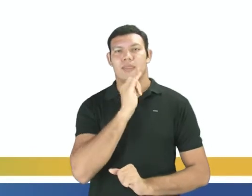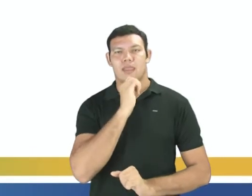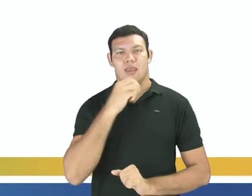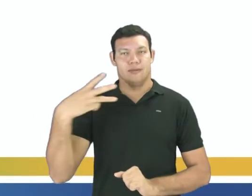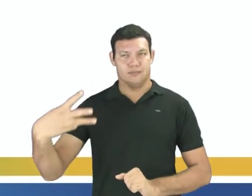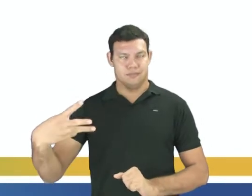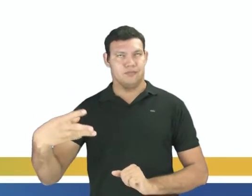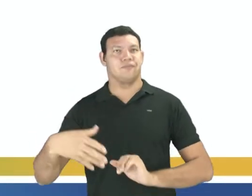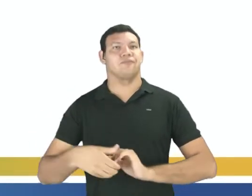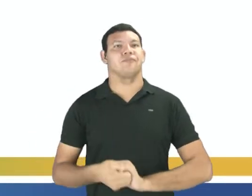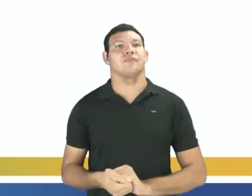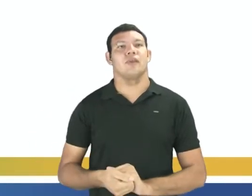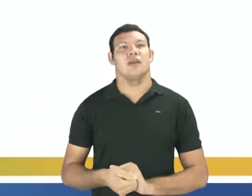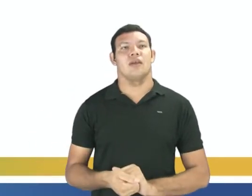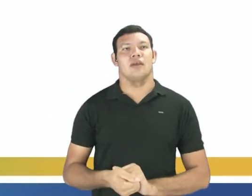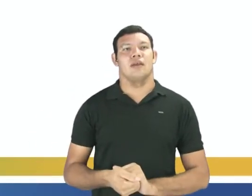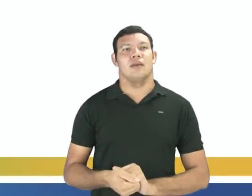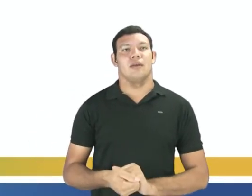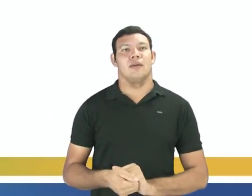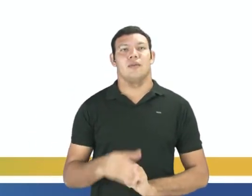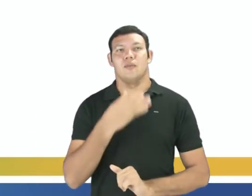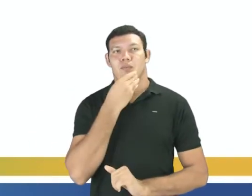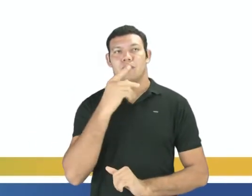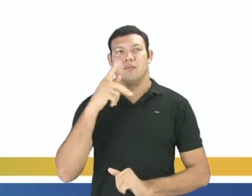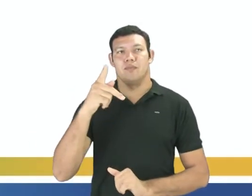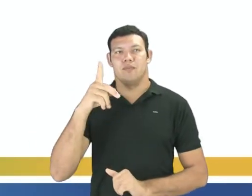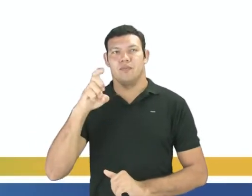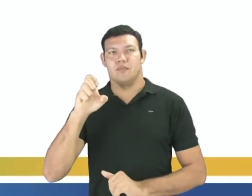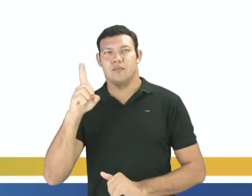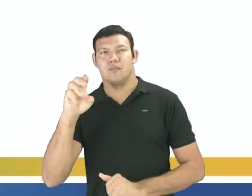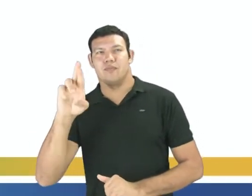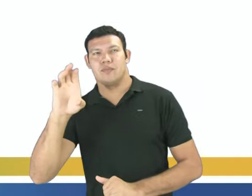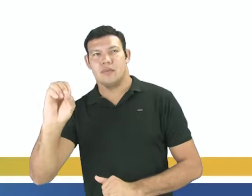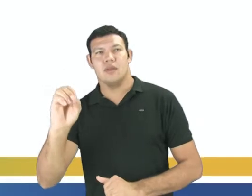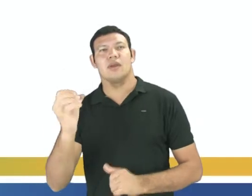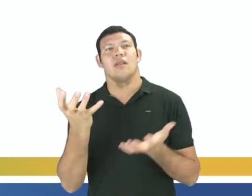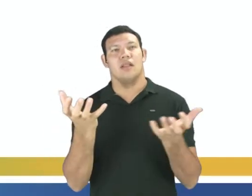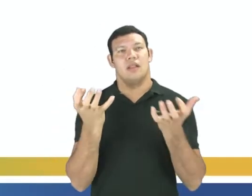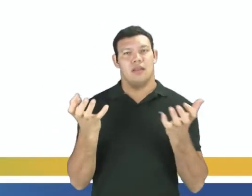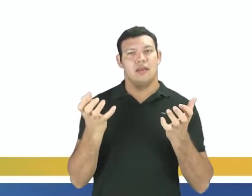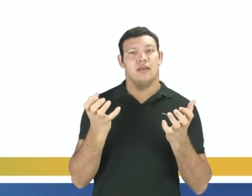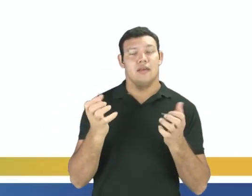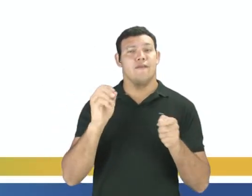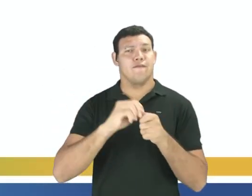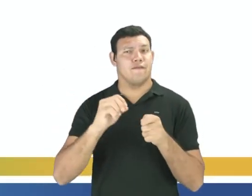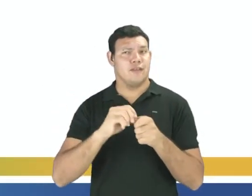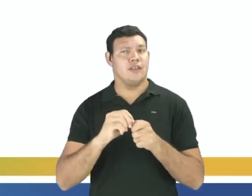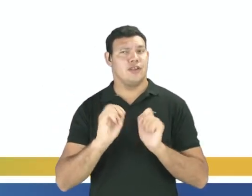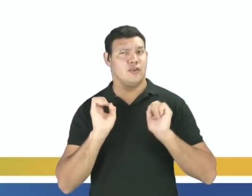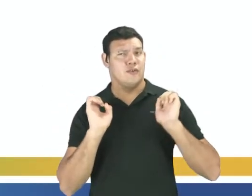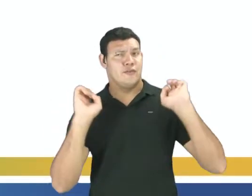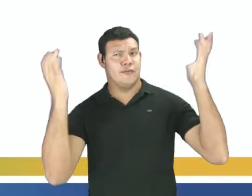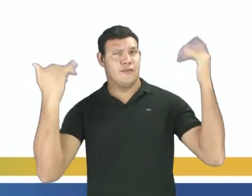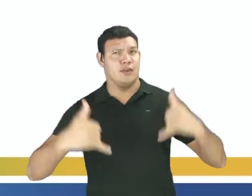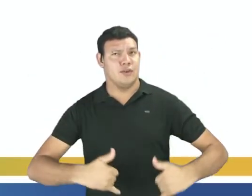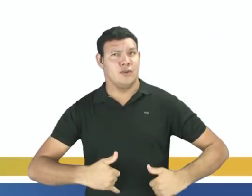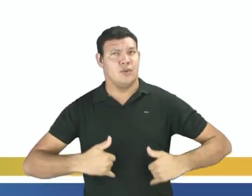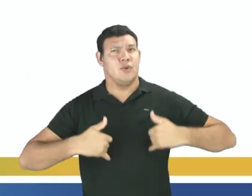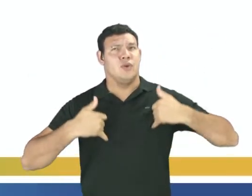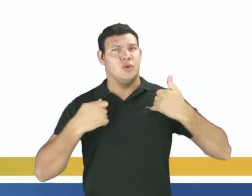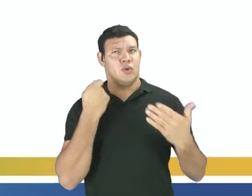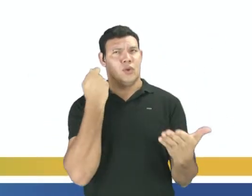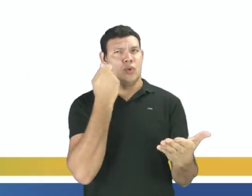caso, disse que o Pedro deseja realizar sua festa de aniversário e, para isso, irá comprar